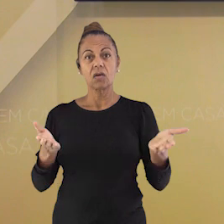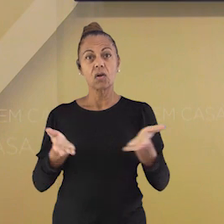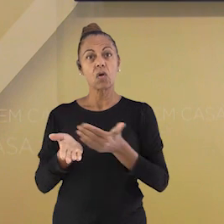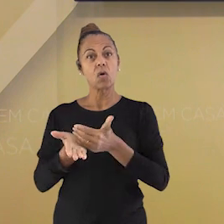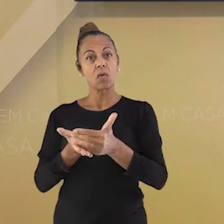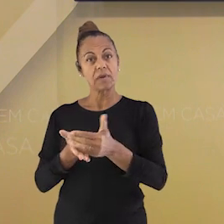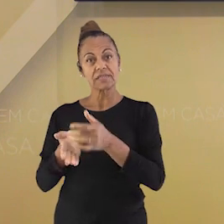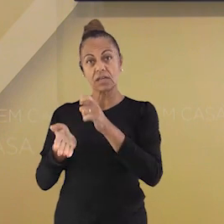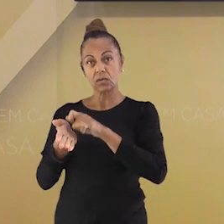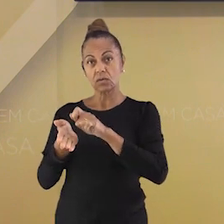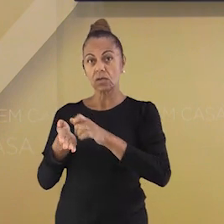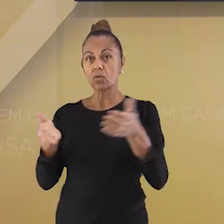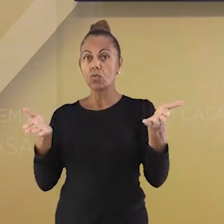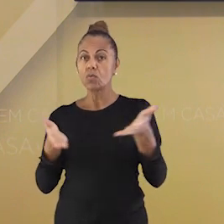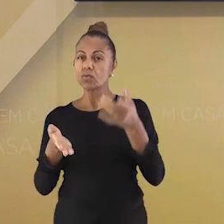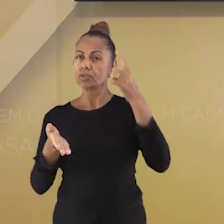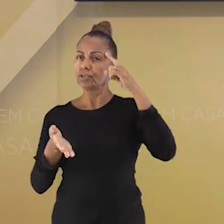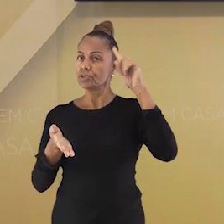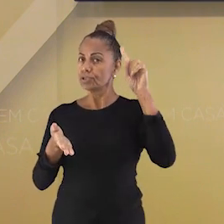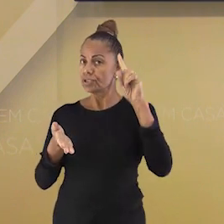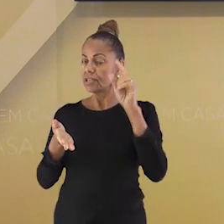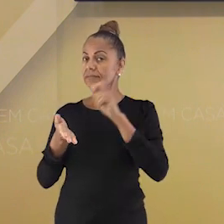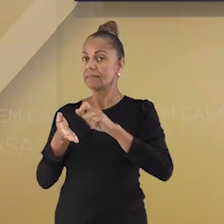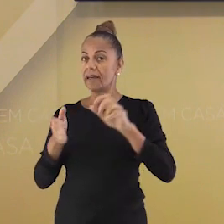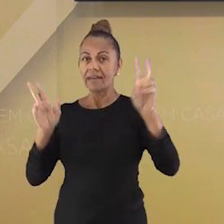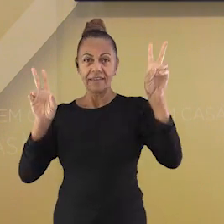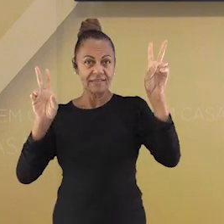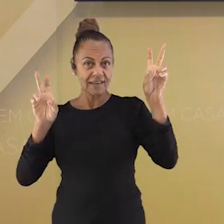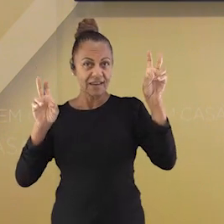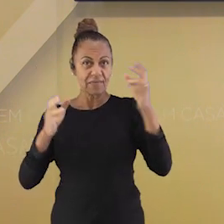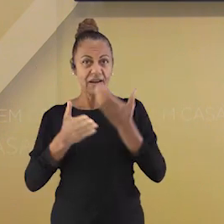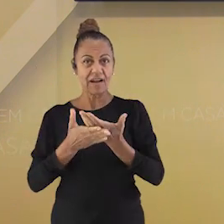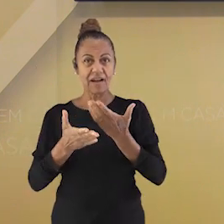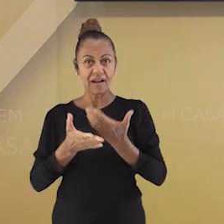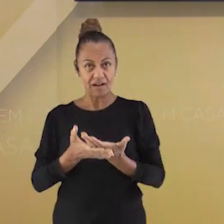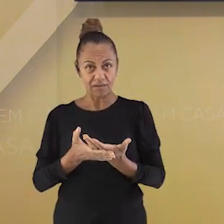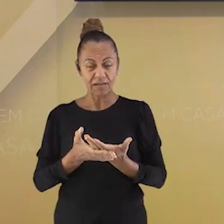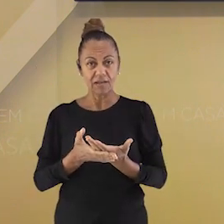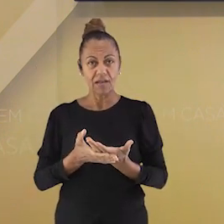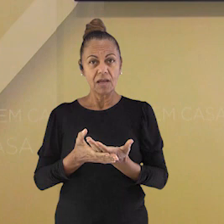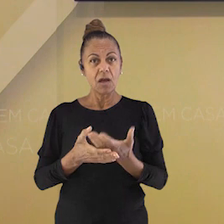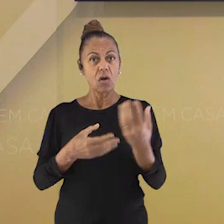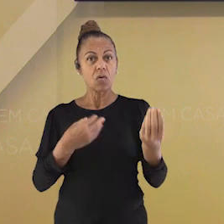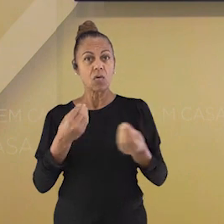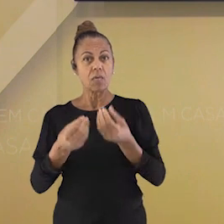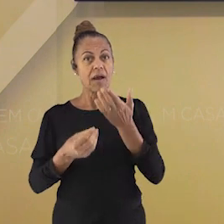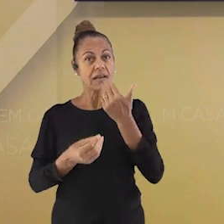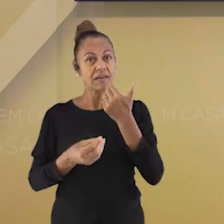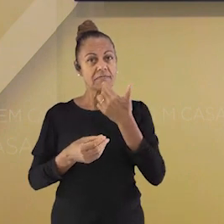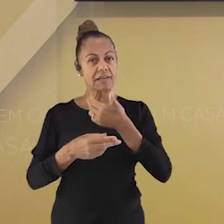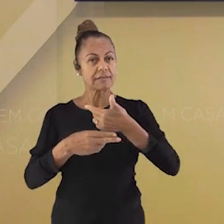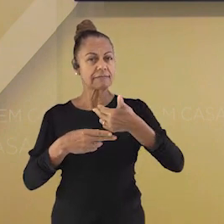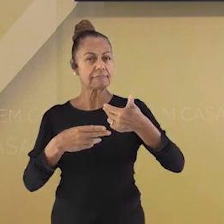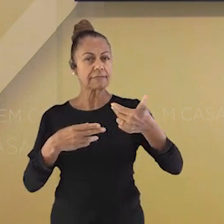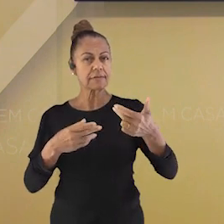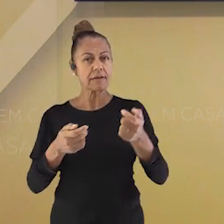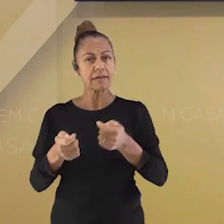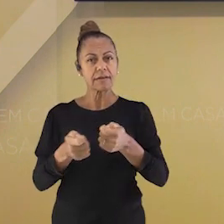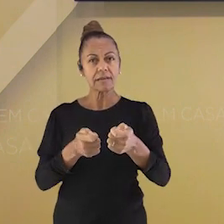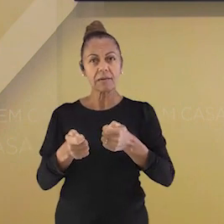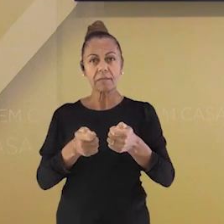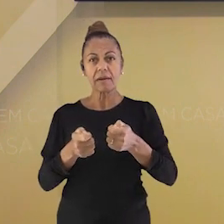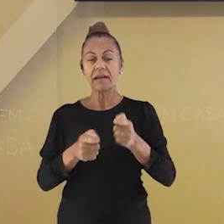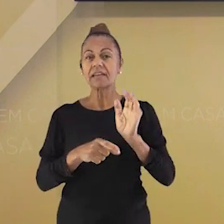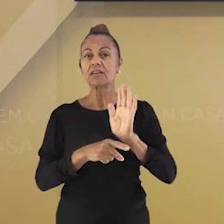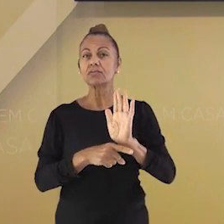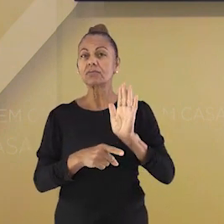Comecem anotando a data de hoje e o tema da aula, as contribuições de uma alimentação equilibrada na vida